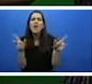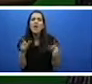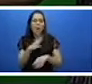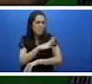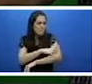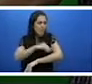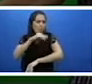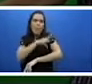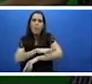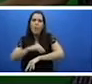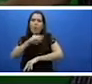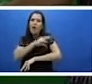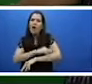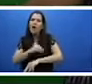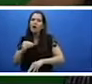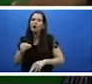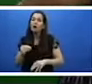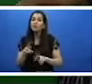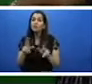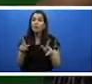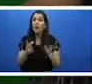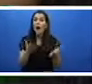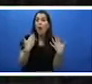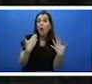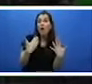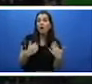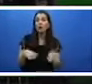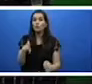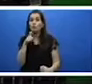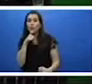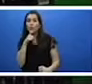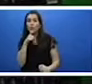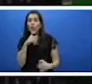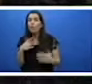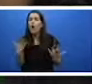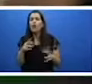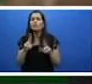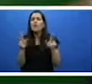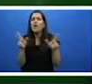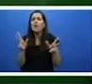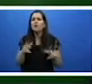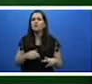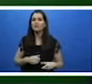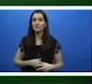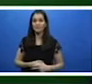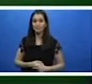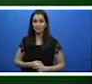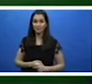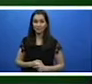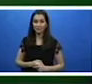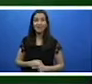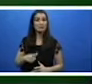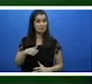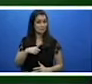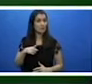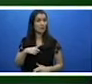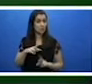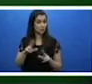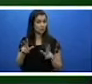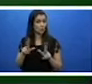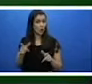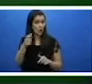pelagem deste animal no verão e no inverno? Olha lá. Tem diferença, né?